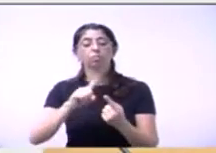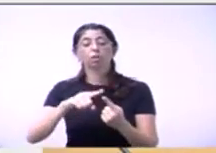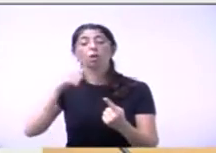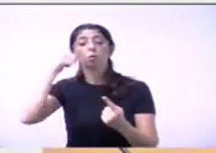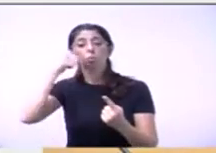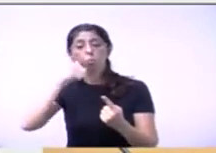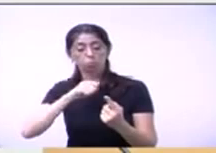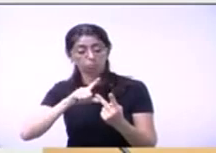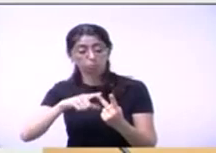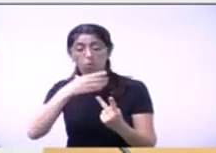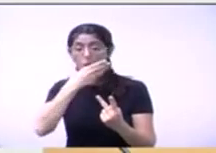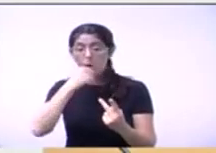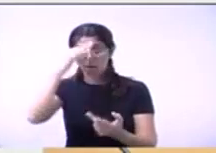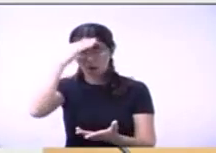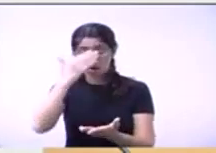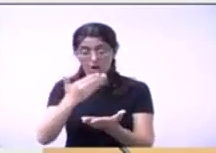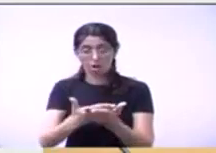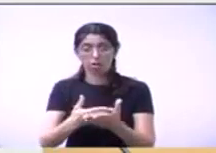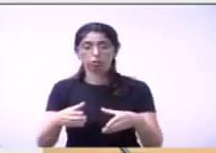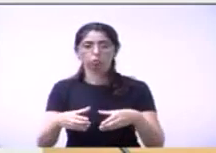projeto.